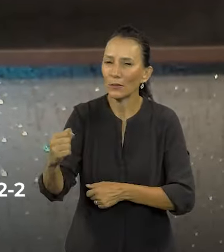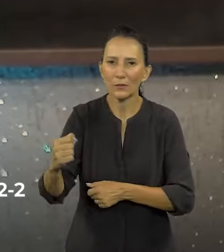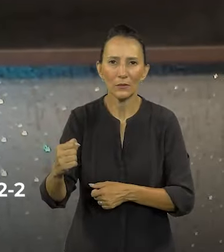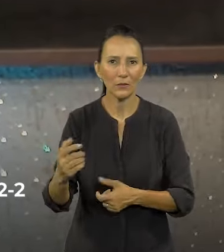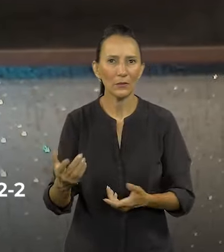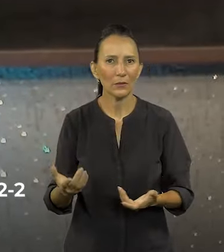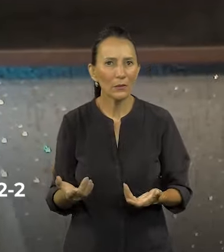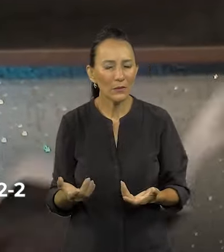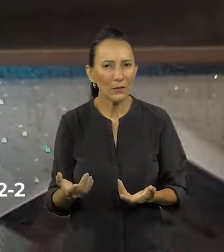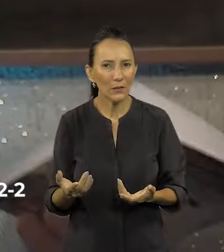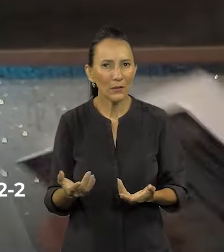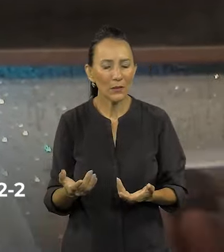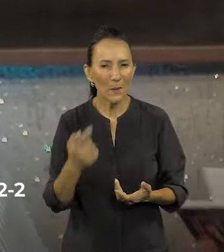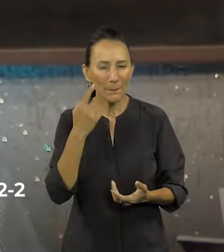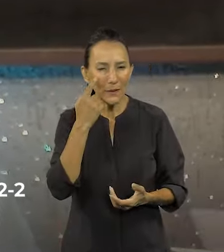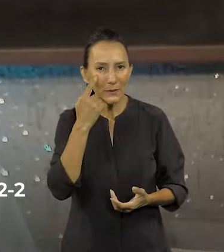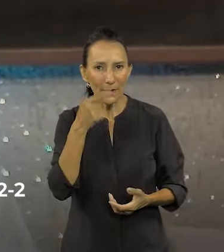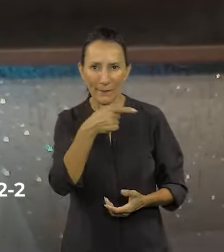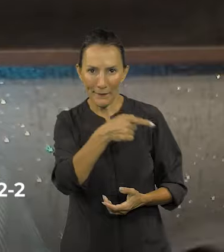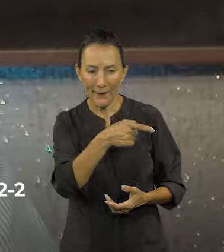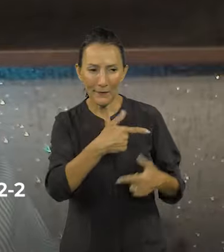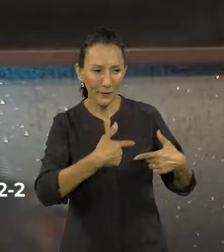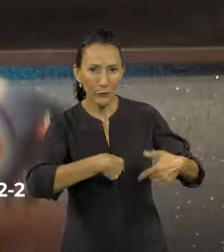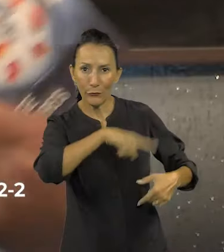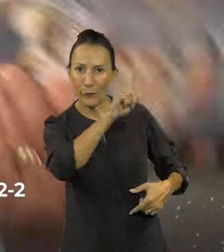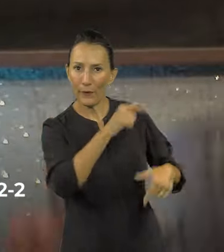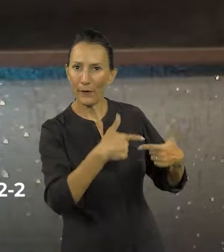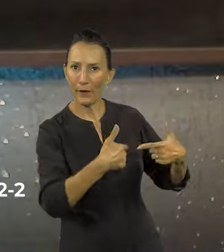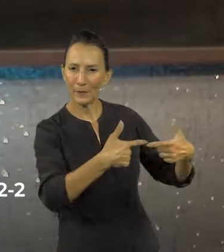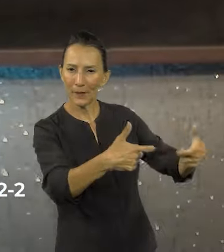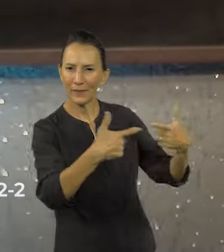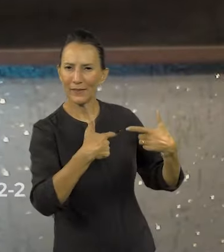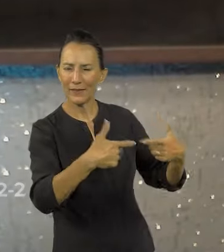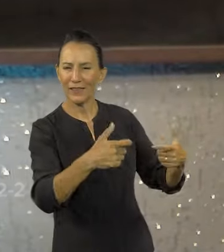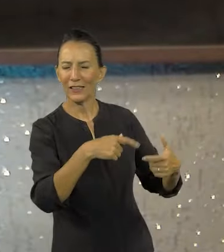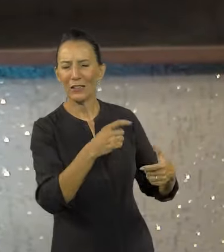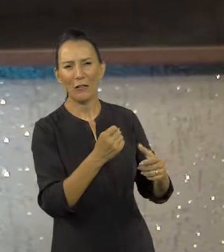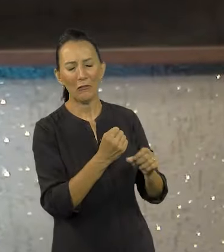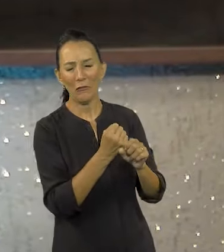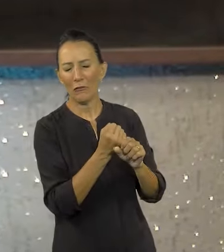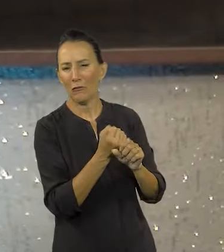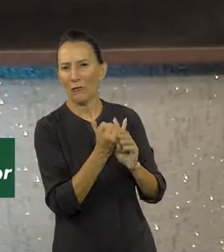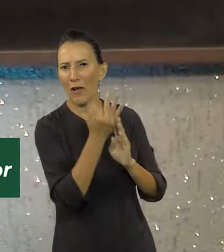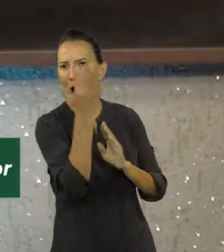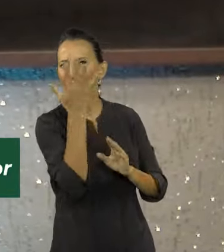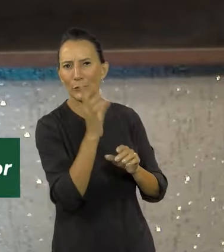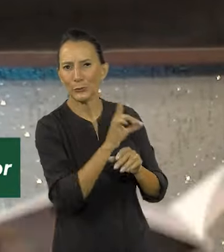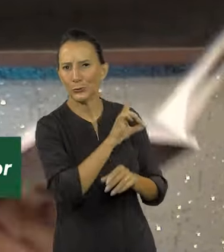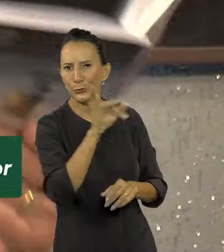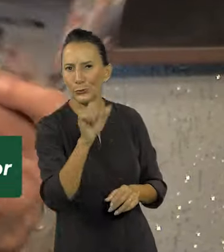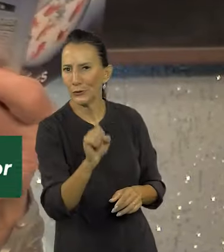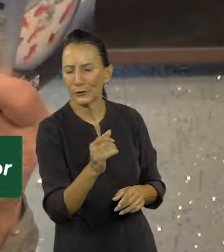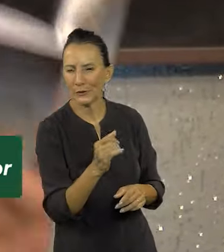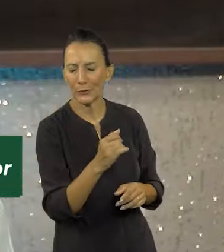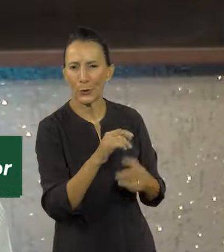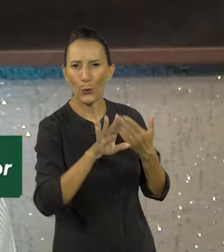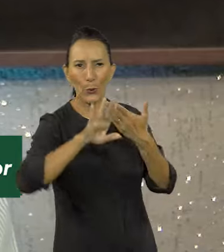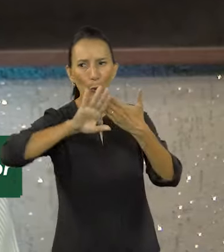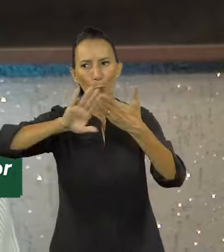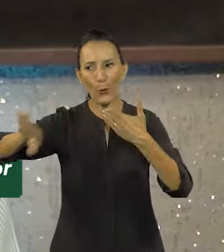esposa porque ele estava voltando da Guerra depois de muitos dias fora de casa olha que voto